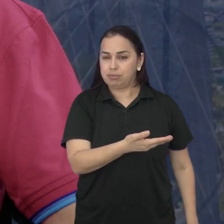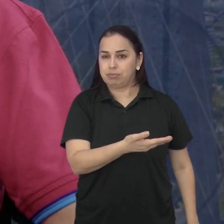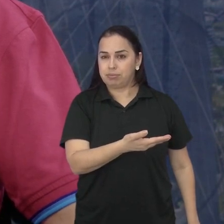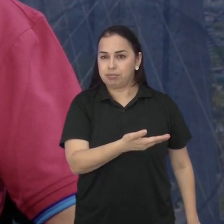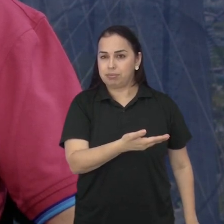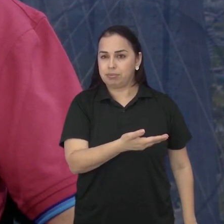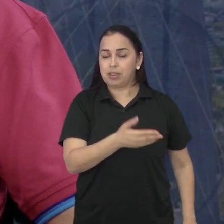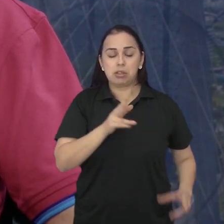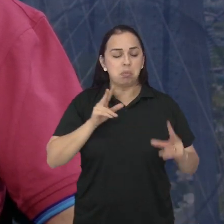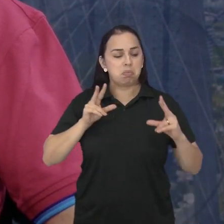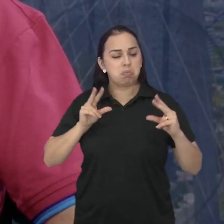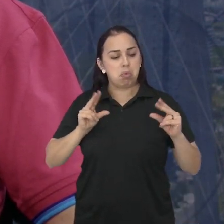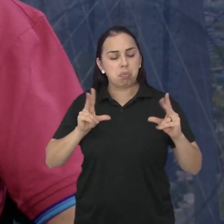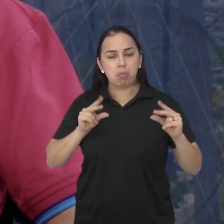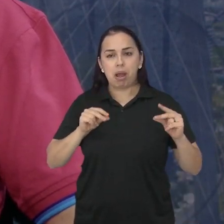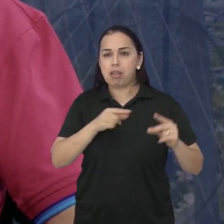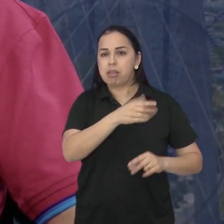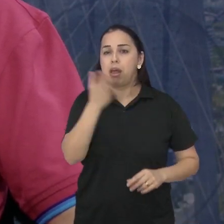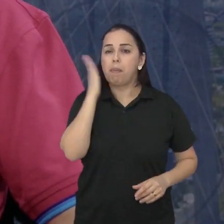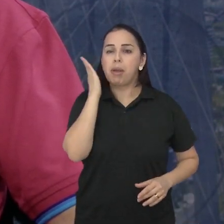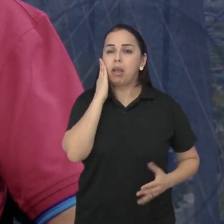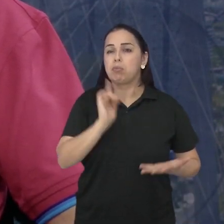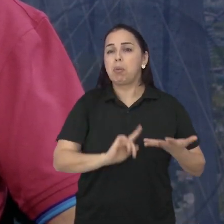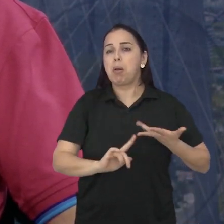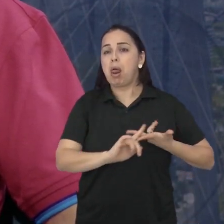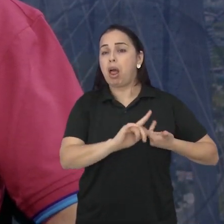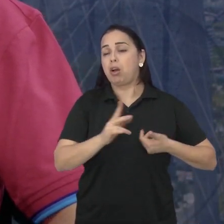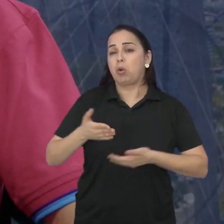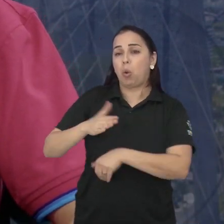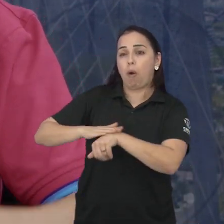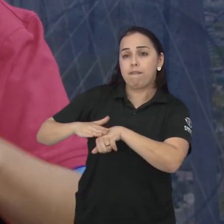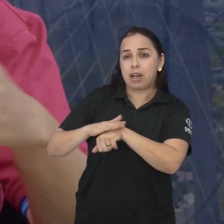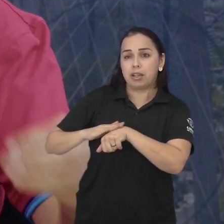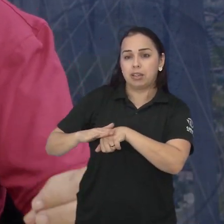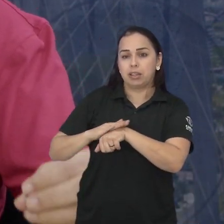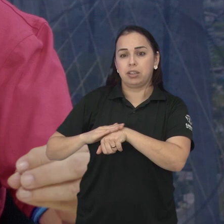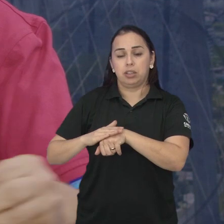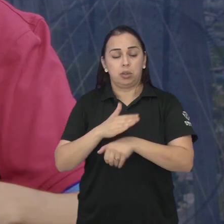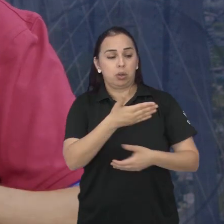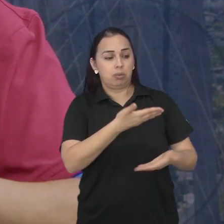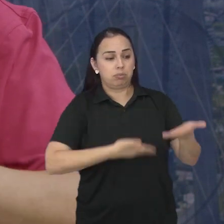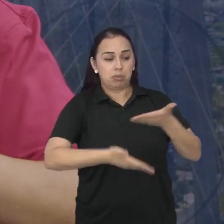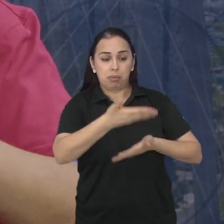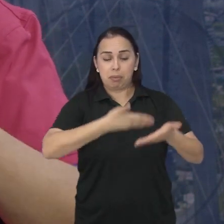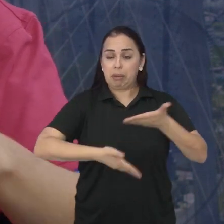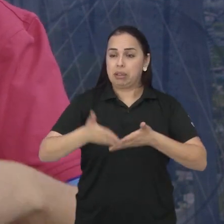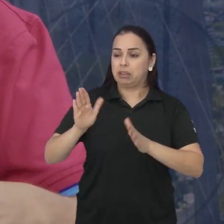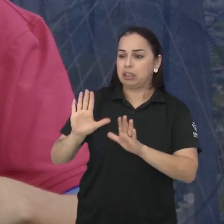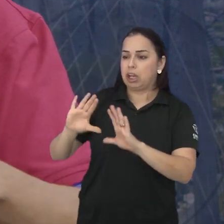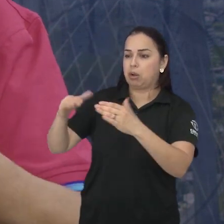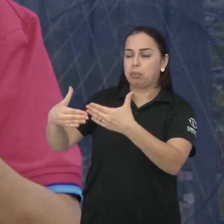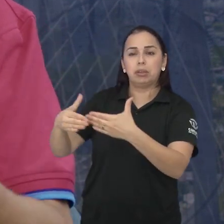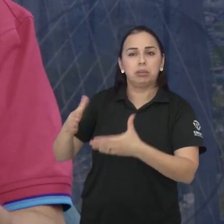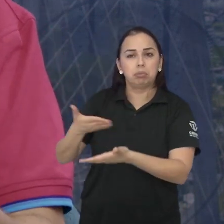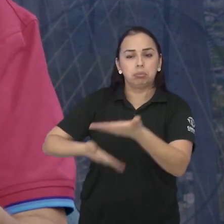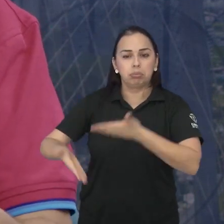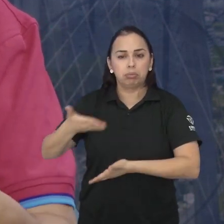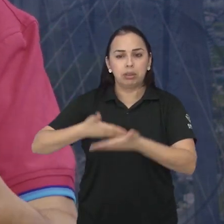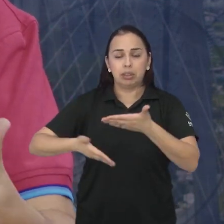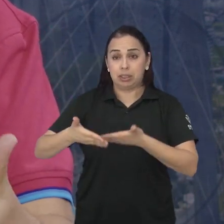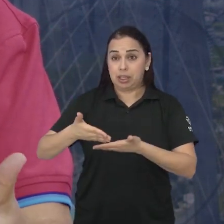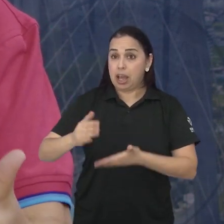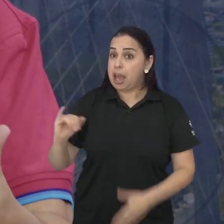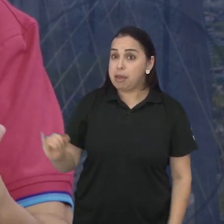dentro de um dos poderes para ser dialogada e a Câmara dialoga com a comunidade que a gente vai fazer. Acho que isto